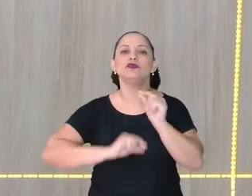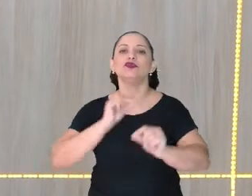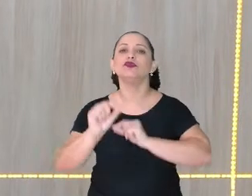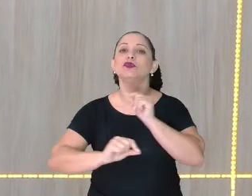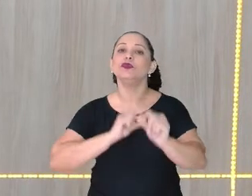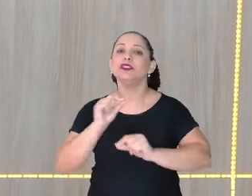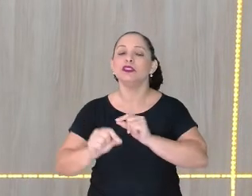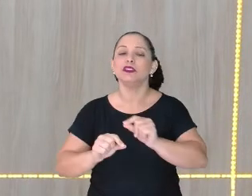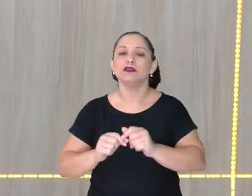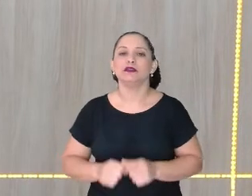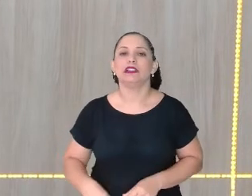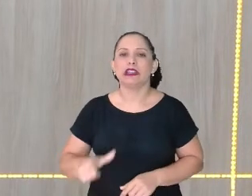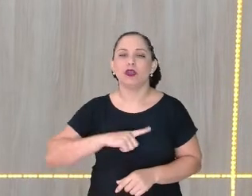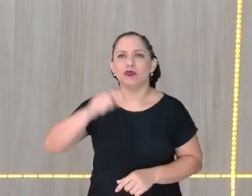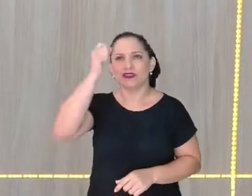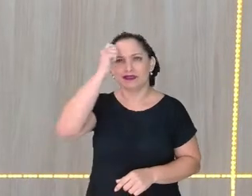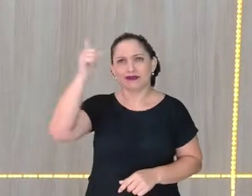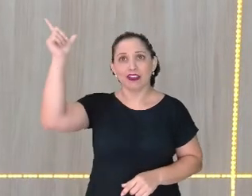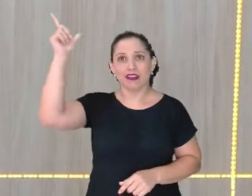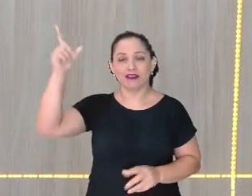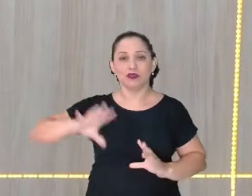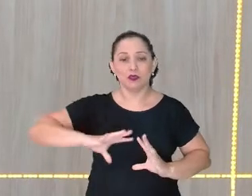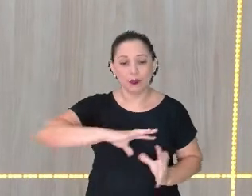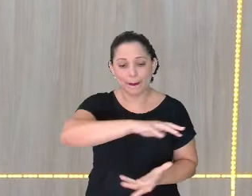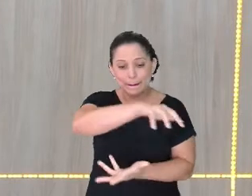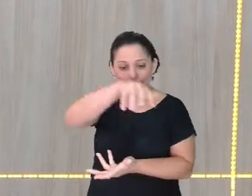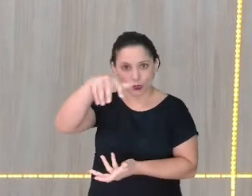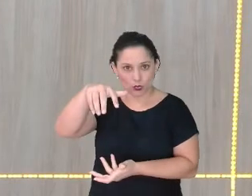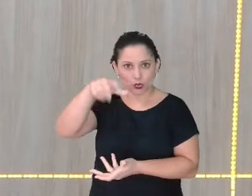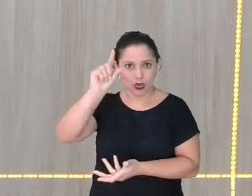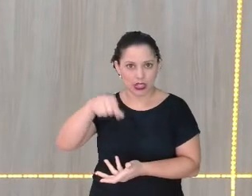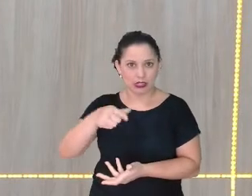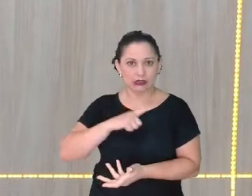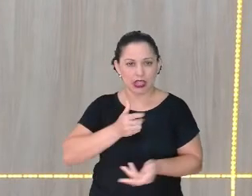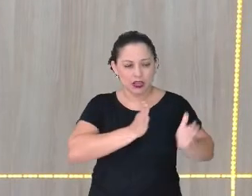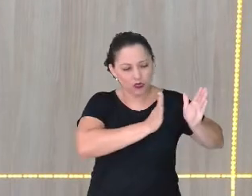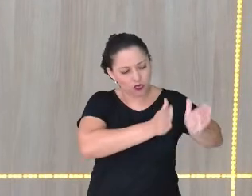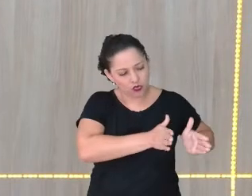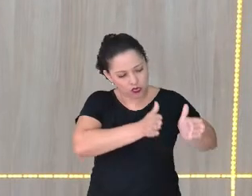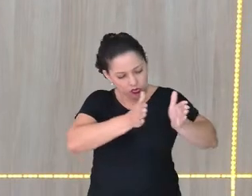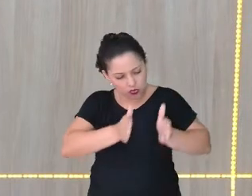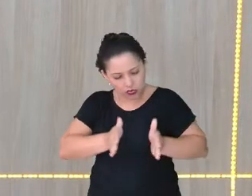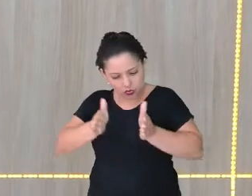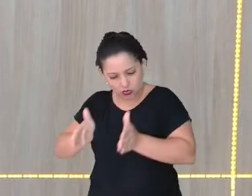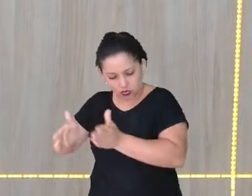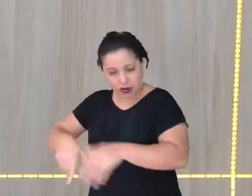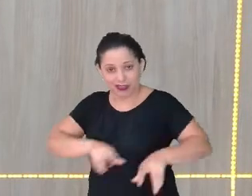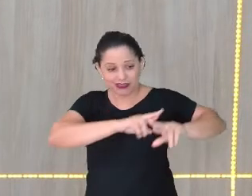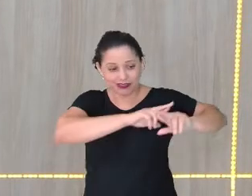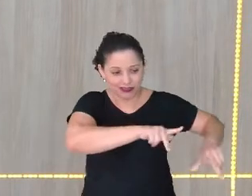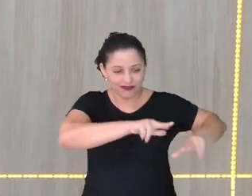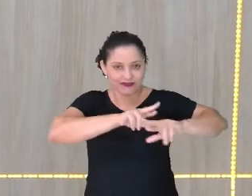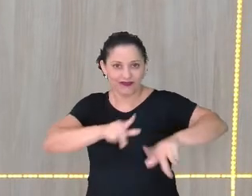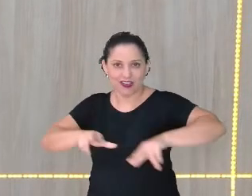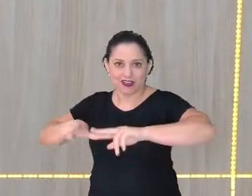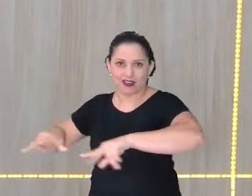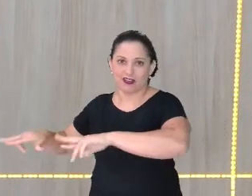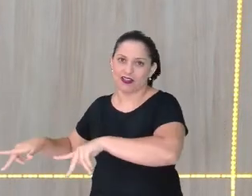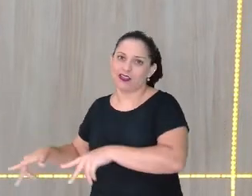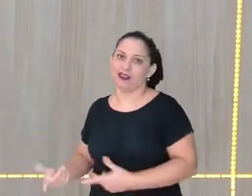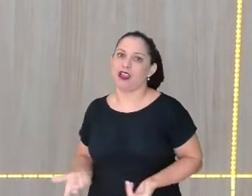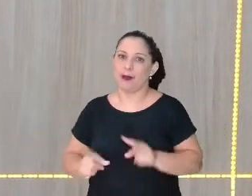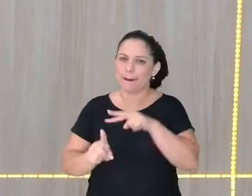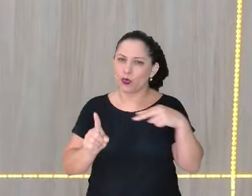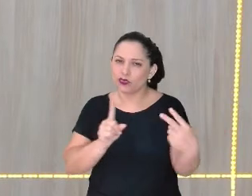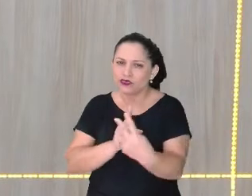A gente vai ter uma ideia de que o mundo ele viveu épocas diferentes de um ponto de vista de produção de riqueza